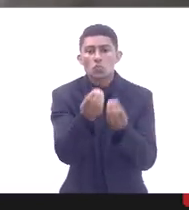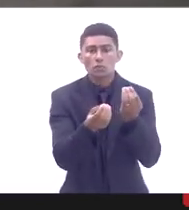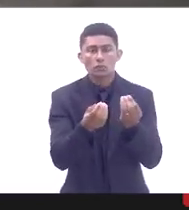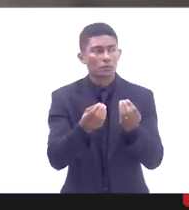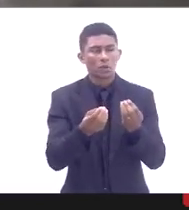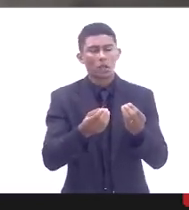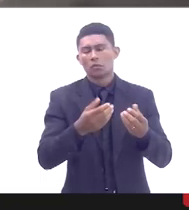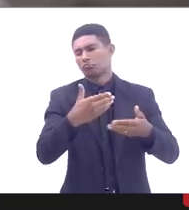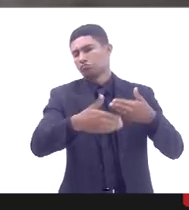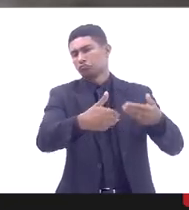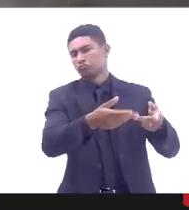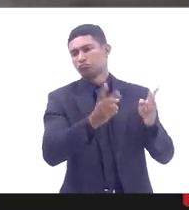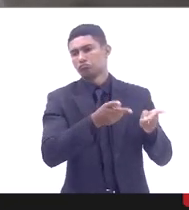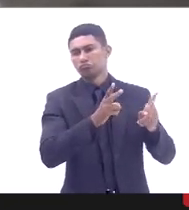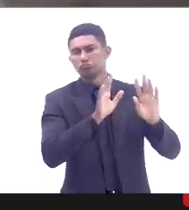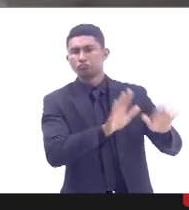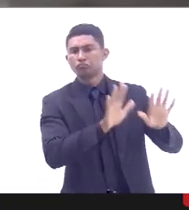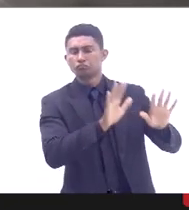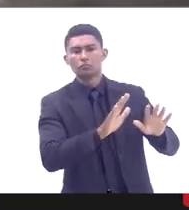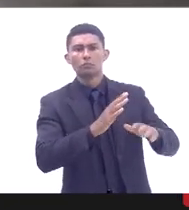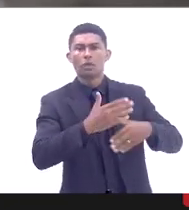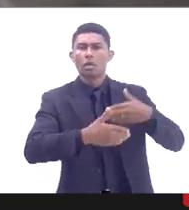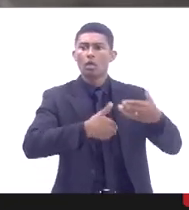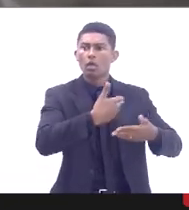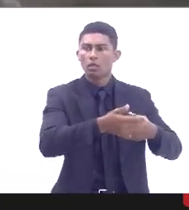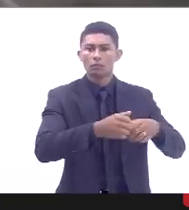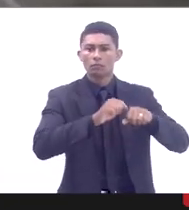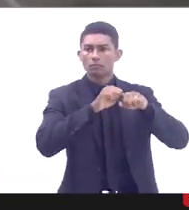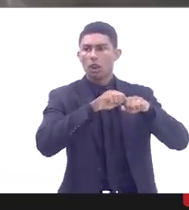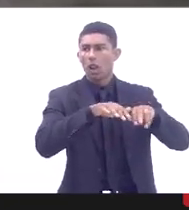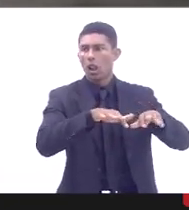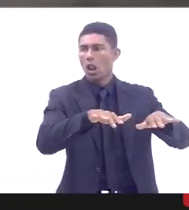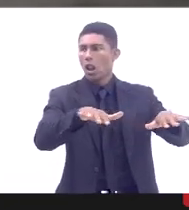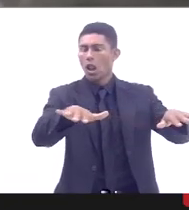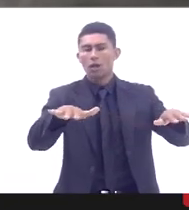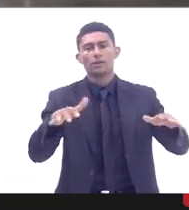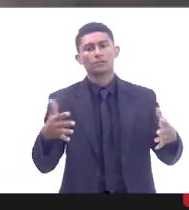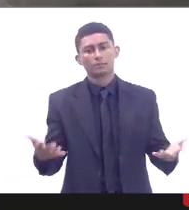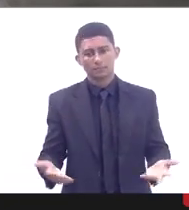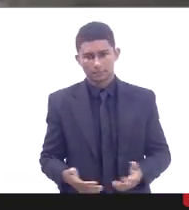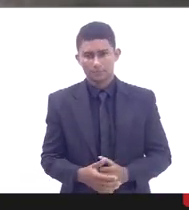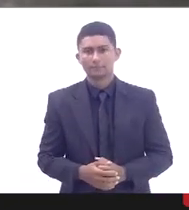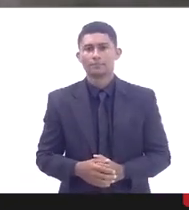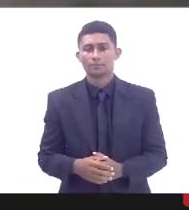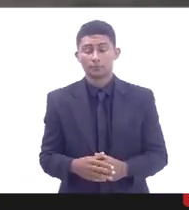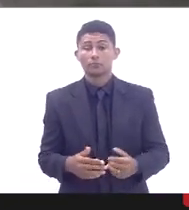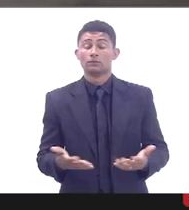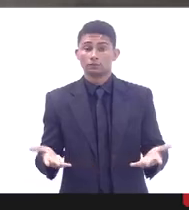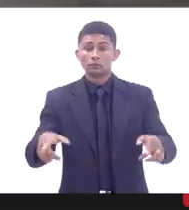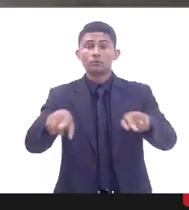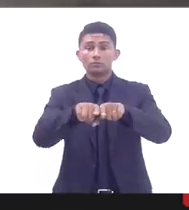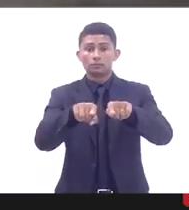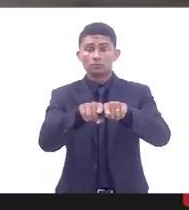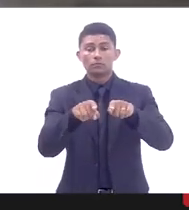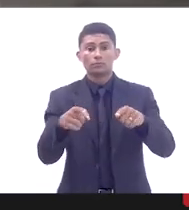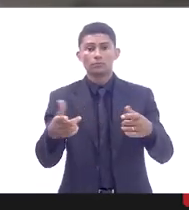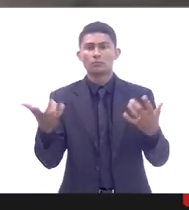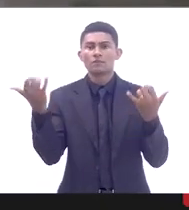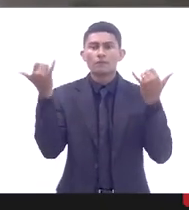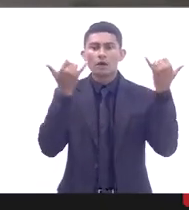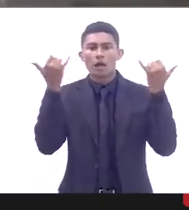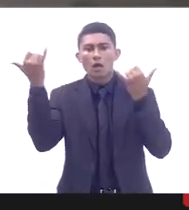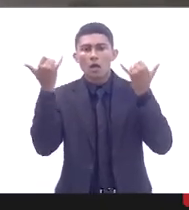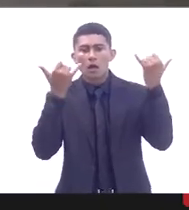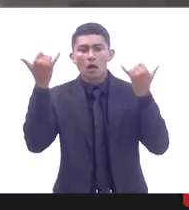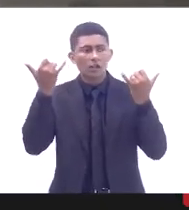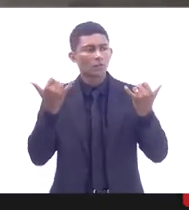e segue adoecido e segue inclusive numa situação de precariedade ainda maior é hoje a gente não tem informações